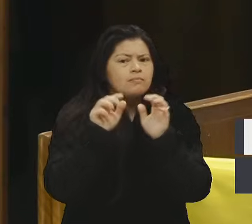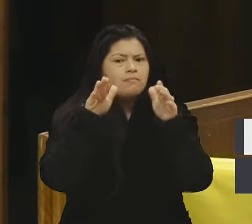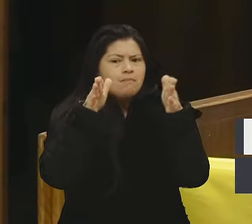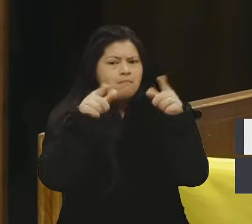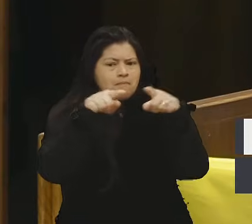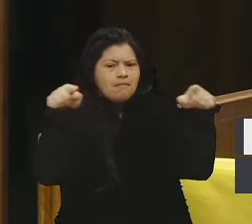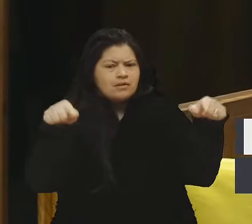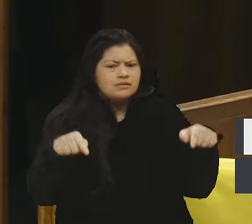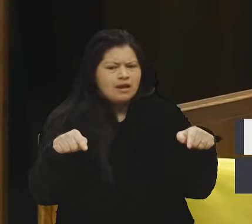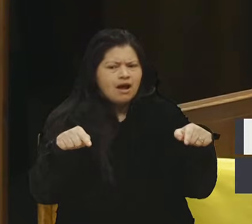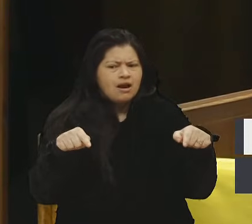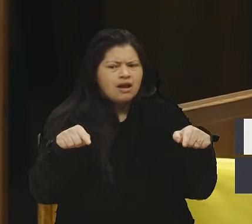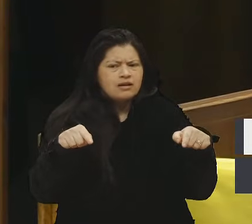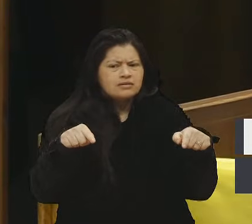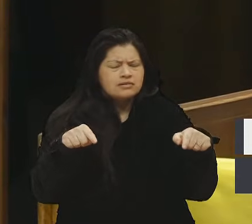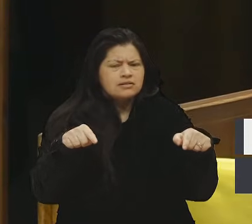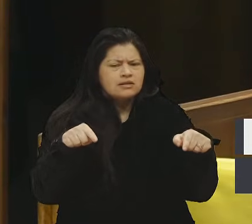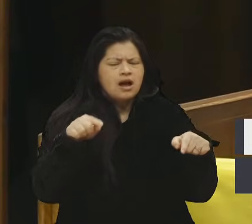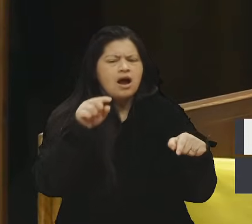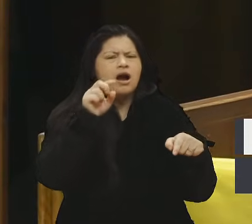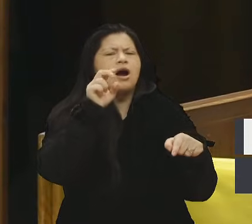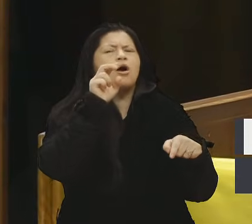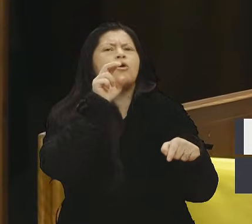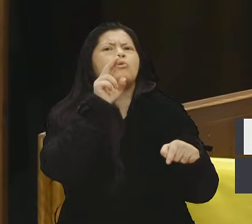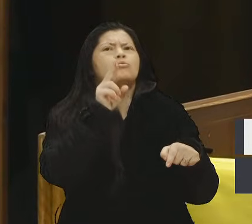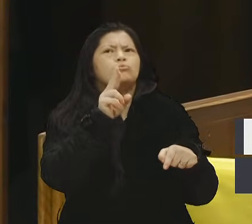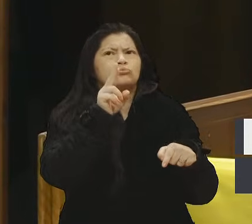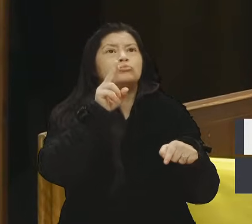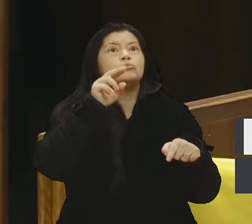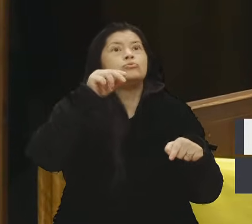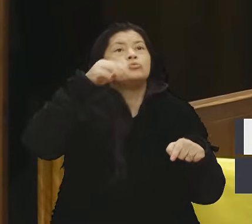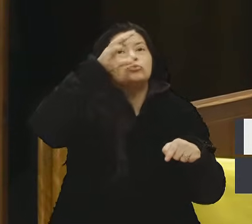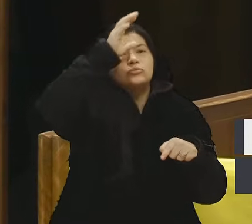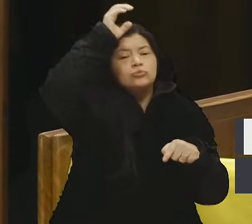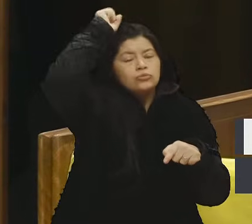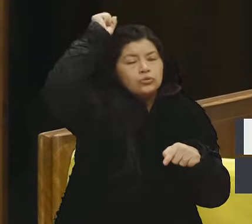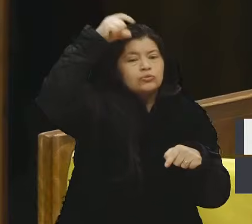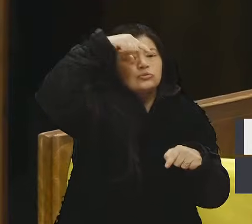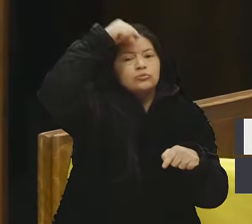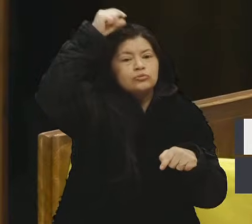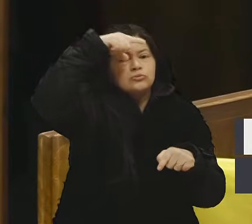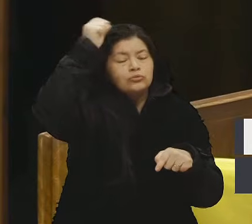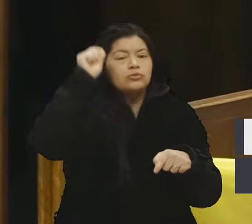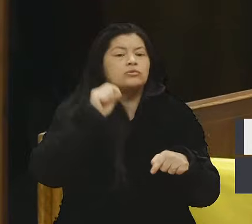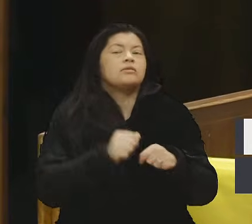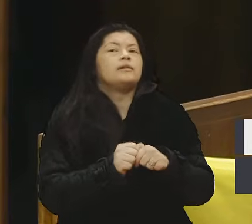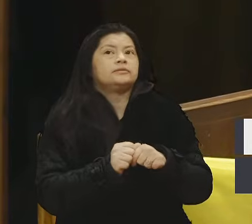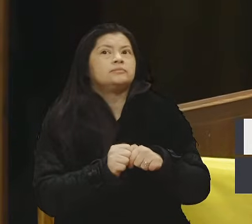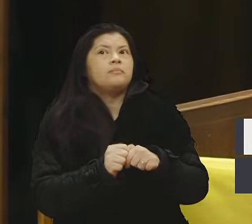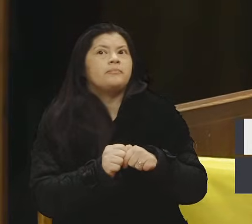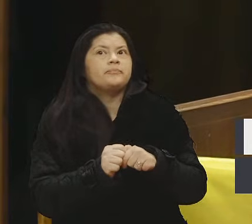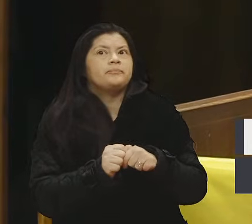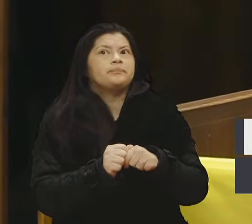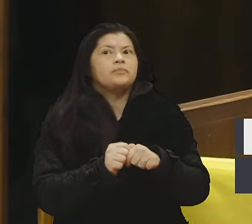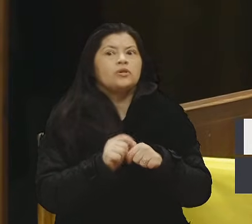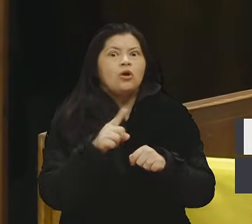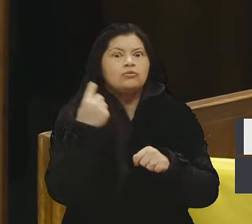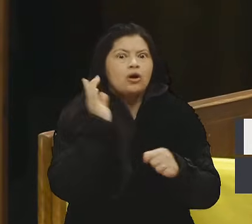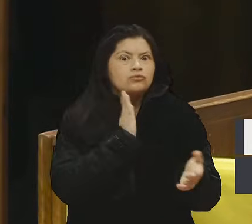na Universidade Federal do Rio Grande do Sul, para a apresentação do projeto das PPPs. Nós saímos